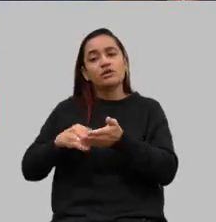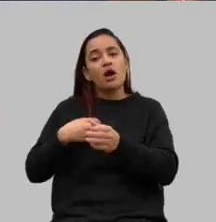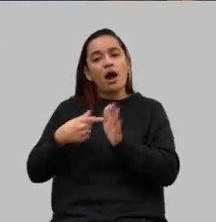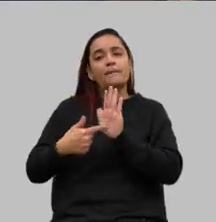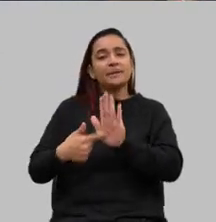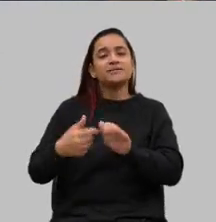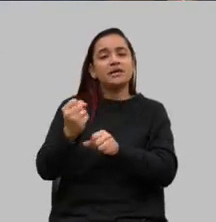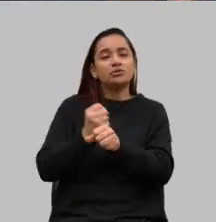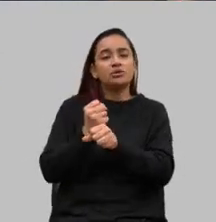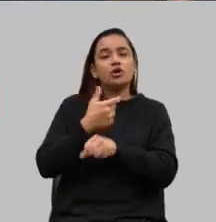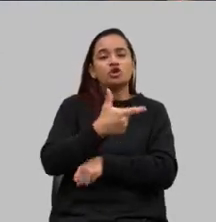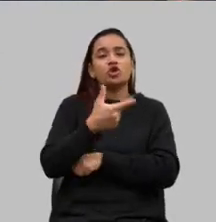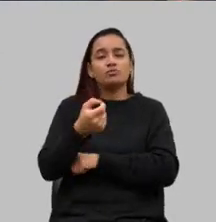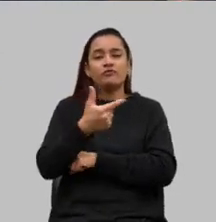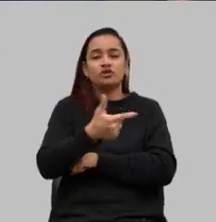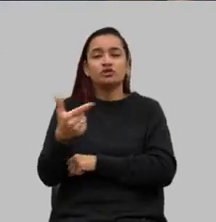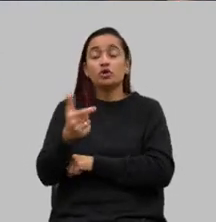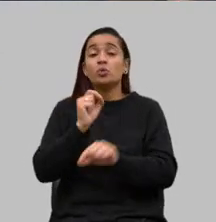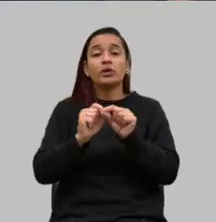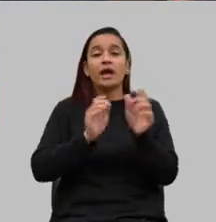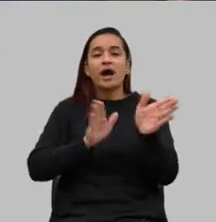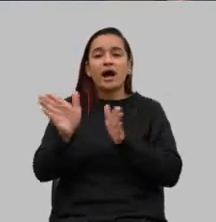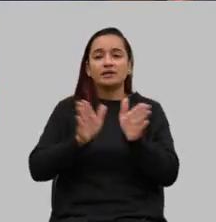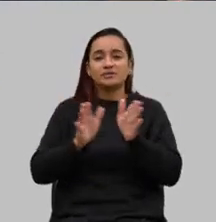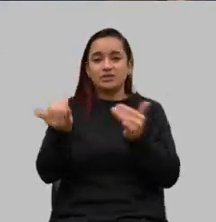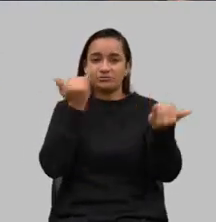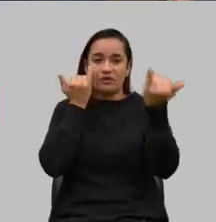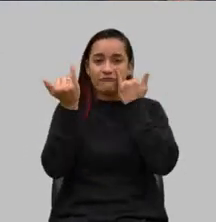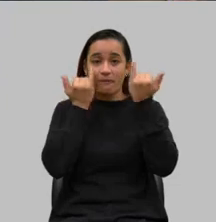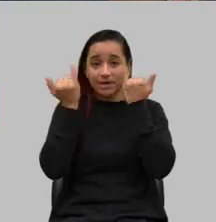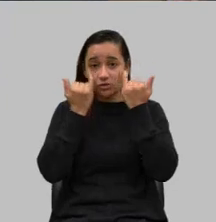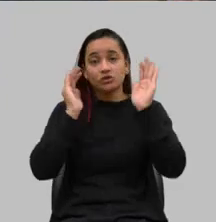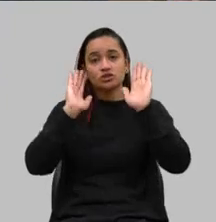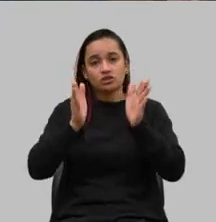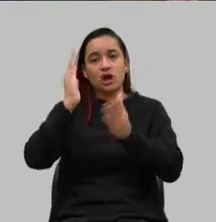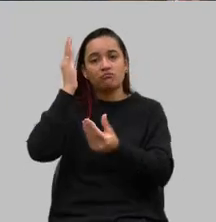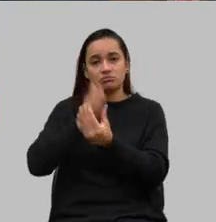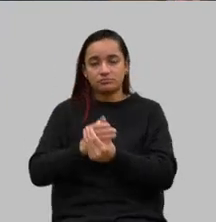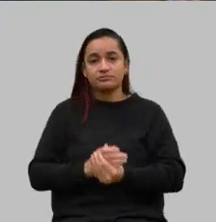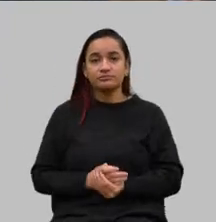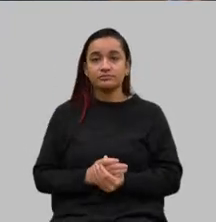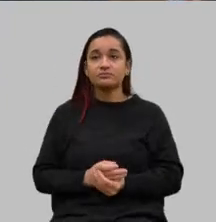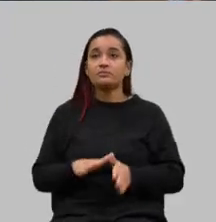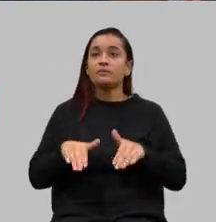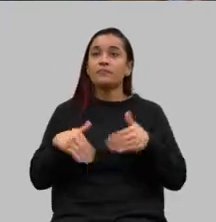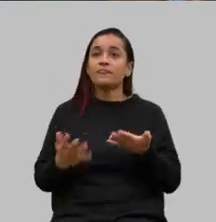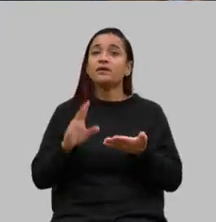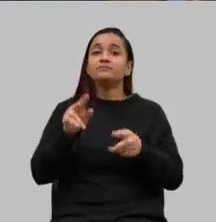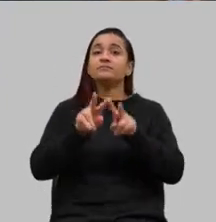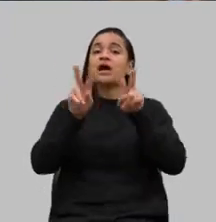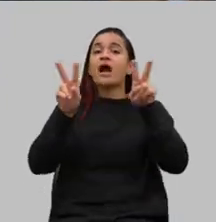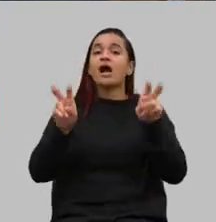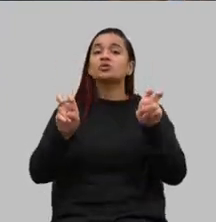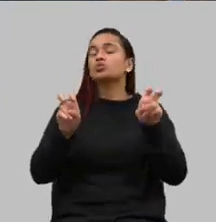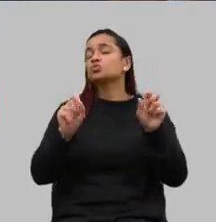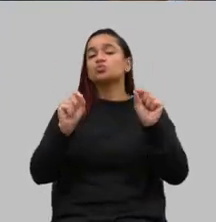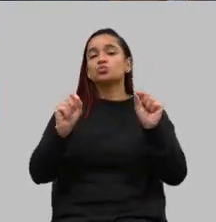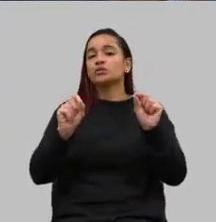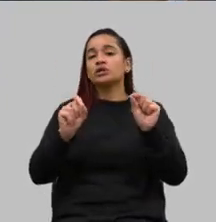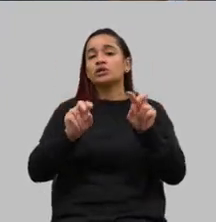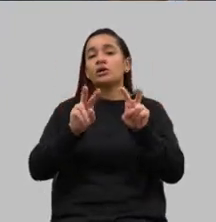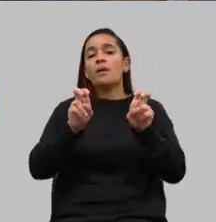às a informações já está protocolado Eh meu assunto secretária É sobre o projeto de